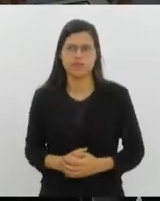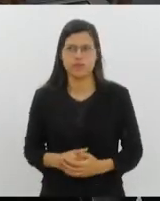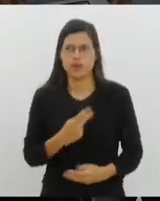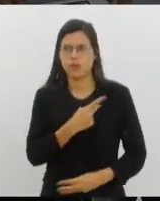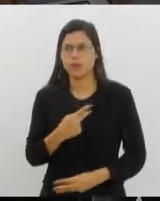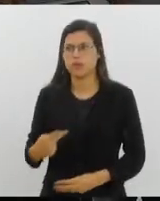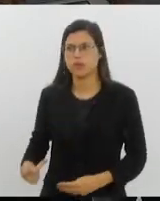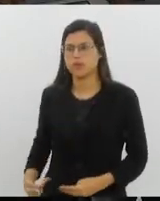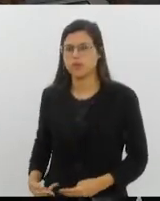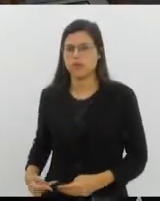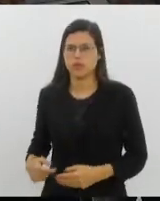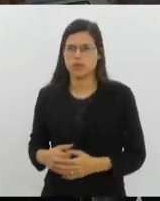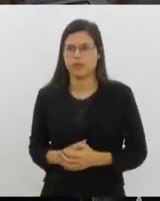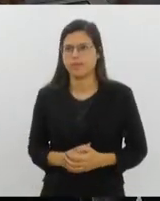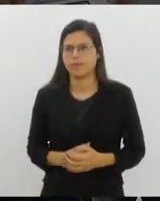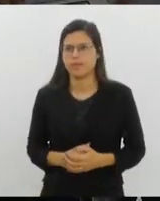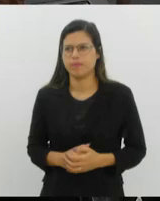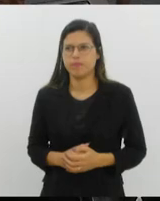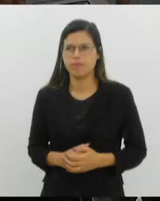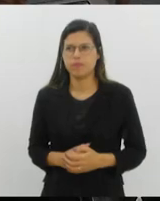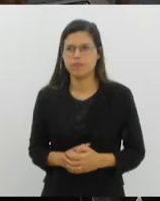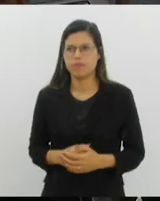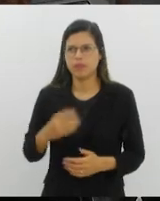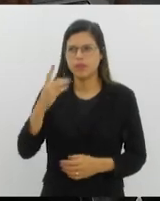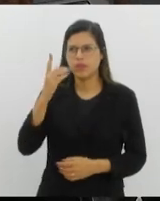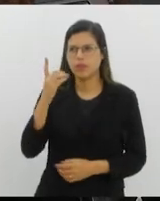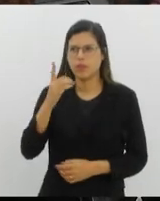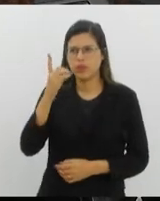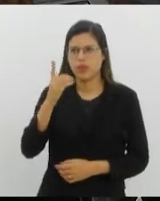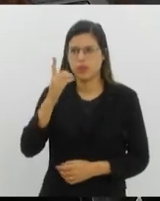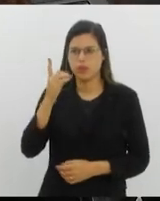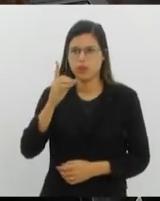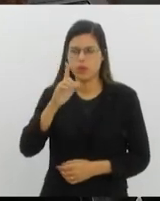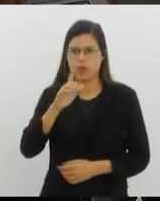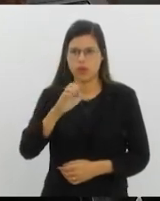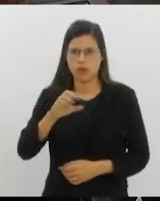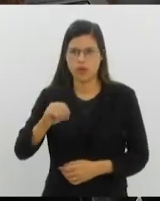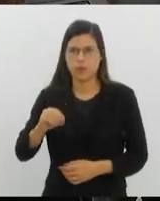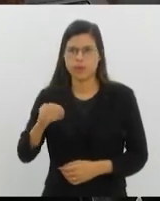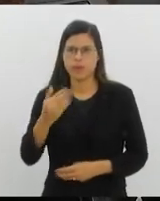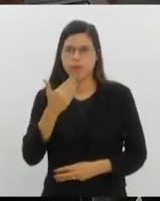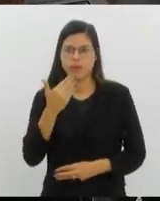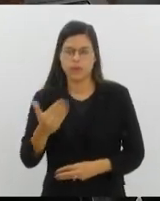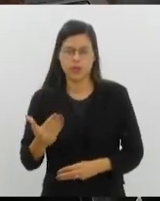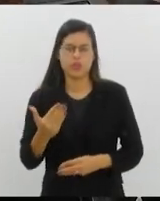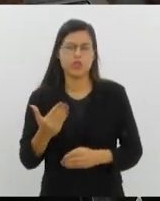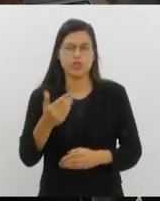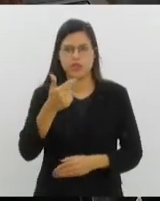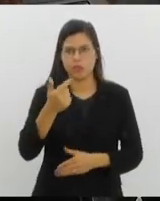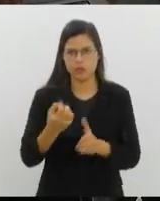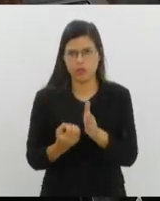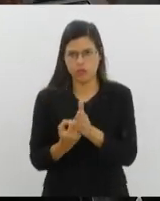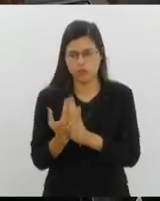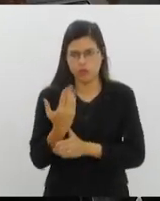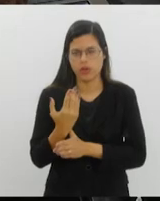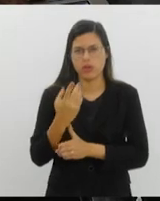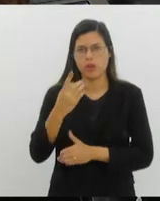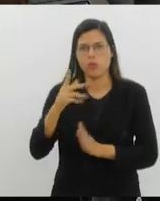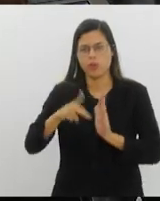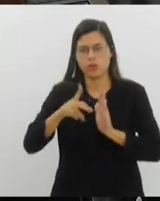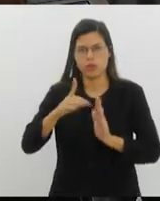Presidente, a pedir com o deputado Léo Vieira. Autoria no projeto do deputado Munir